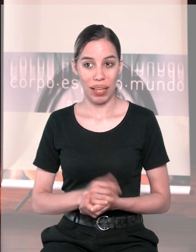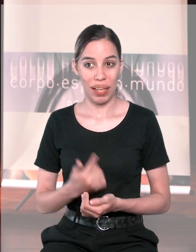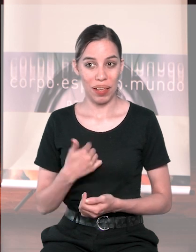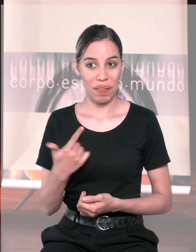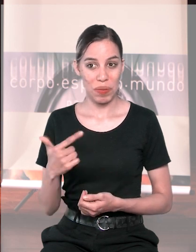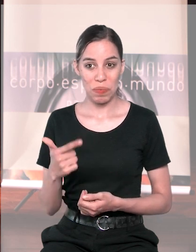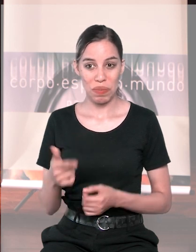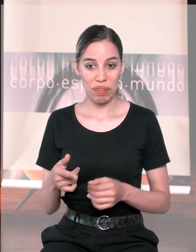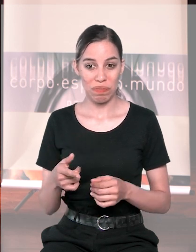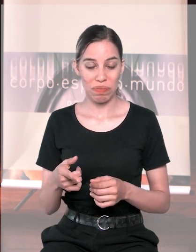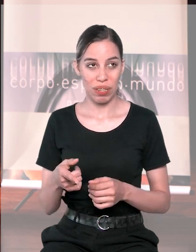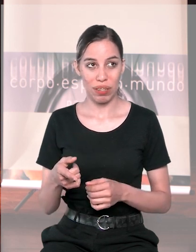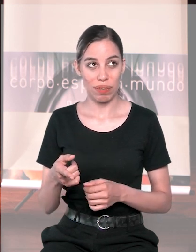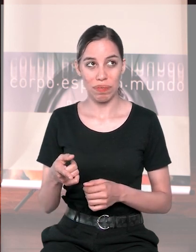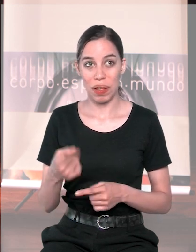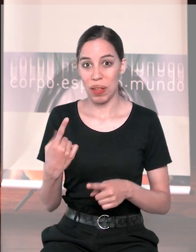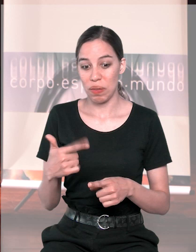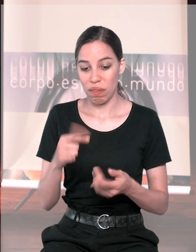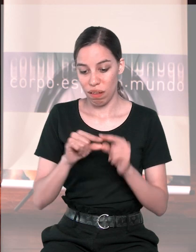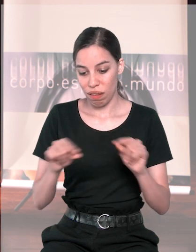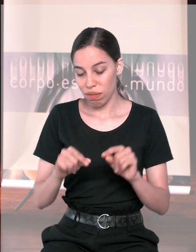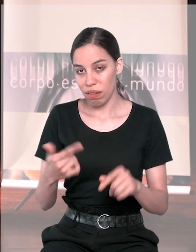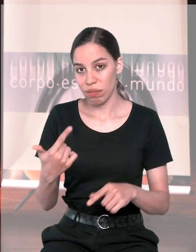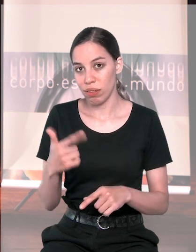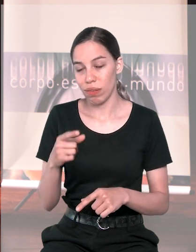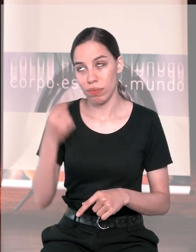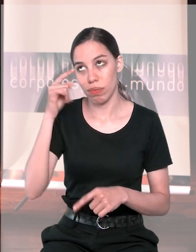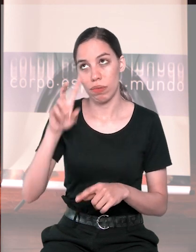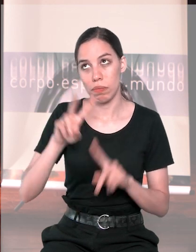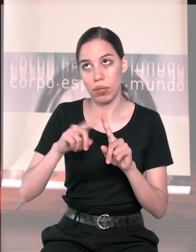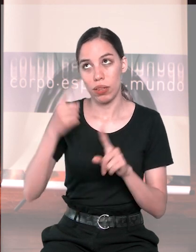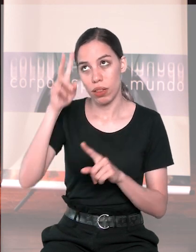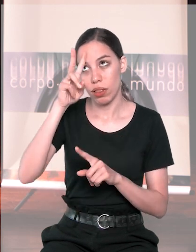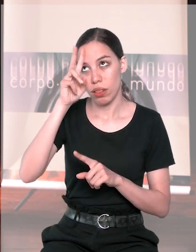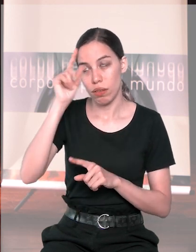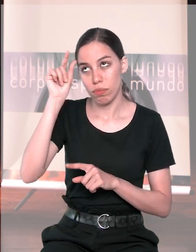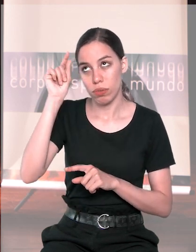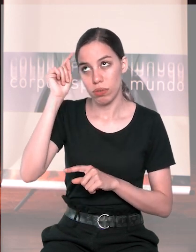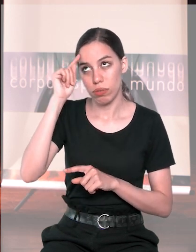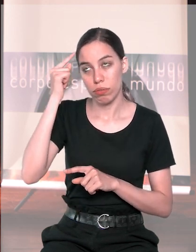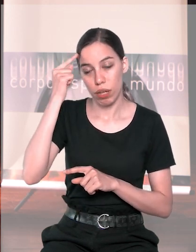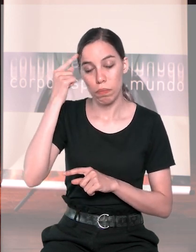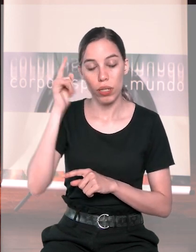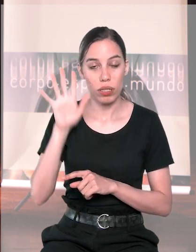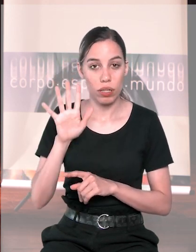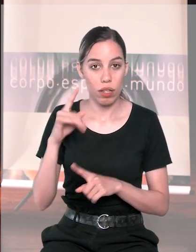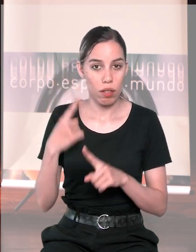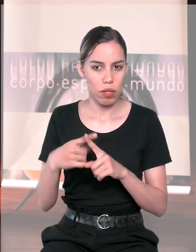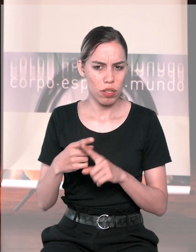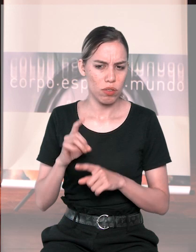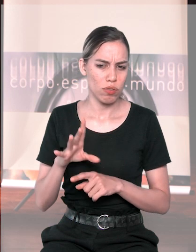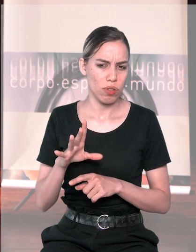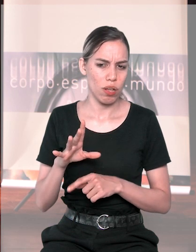Eu não tenho um pedacinho aqui que eu vou fazer de cabeça, mas vamos lá. Estamos no finalzinho do poema, né? Porque o